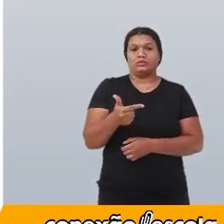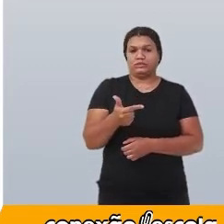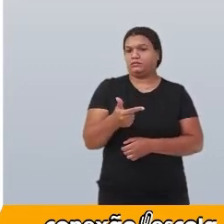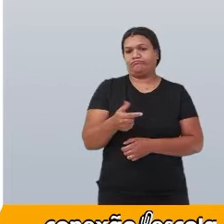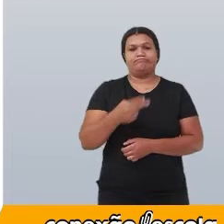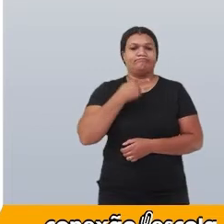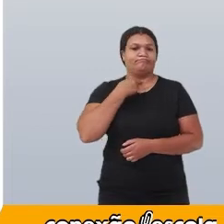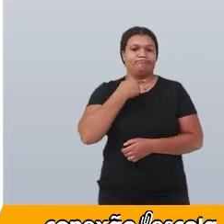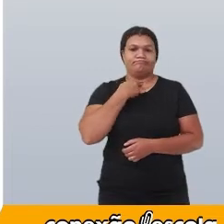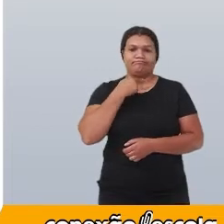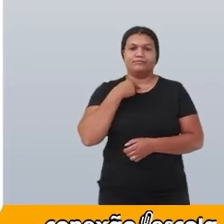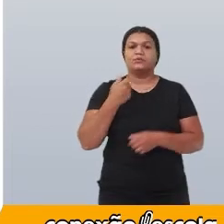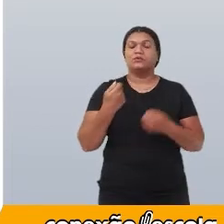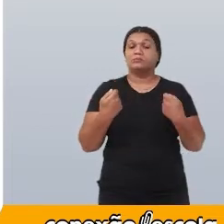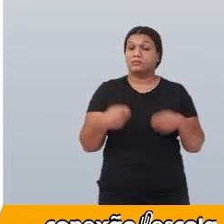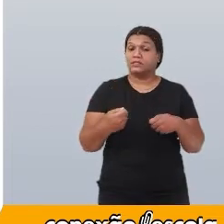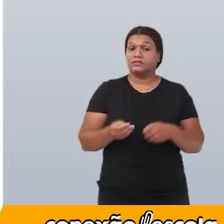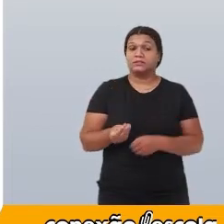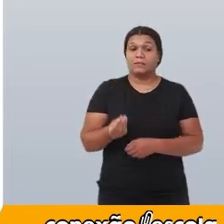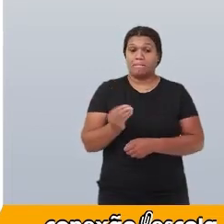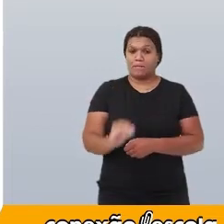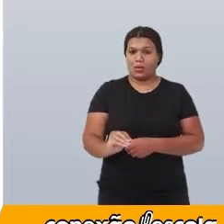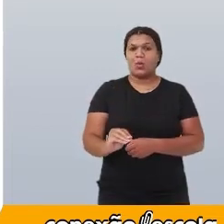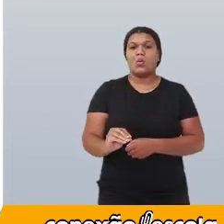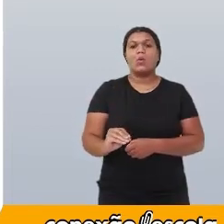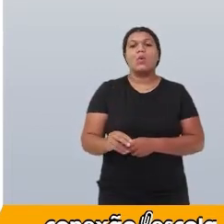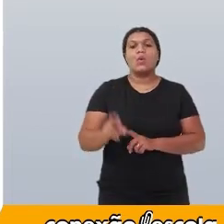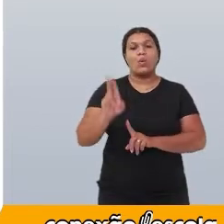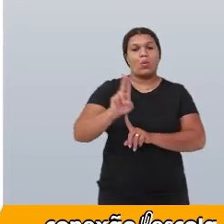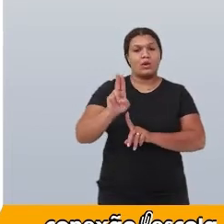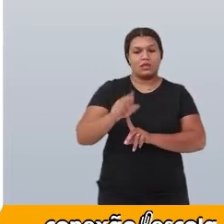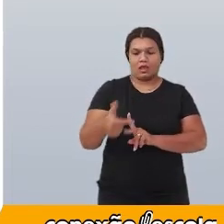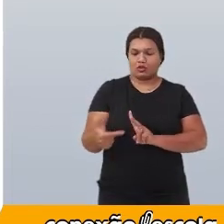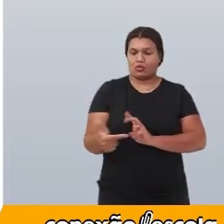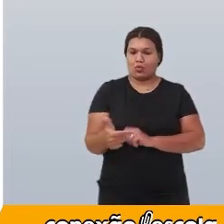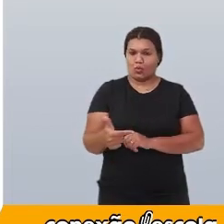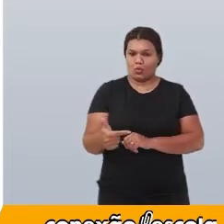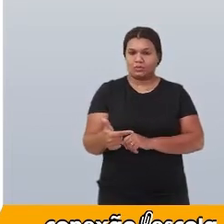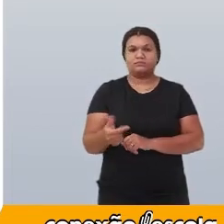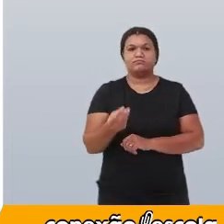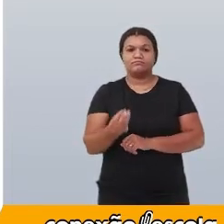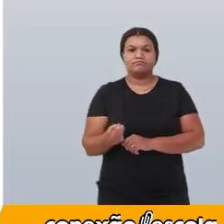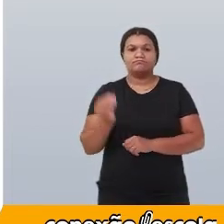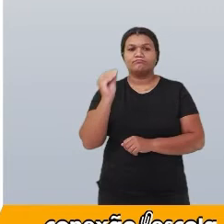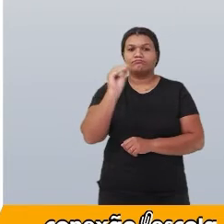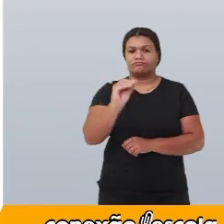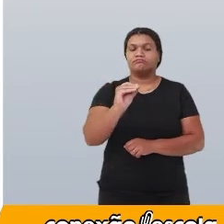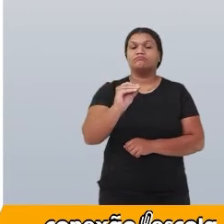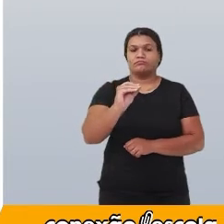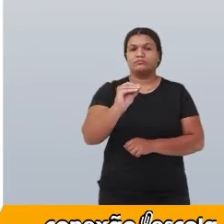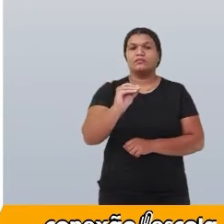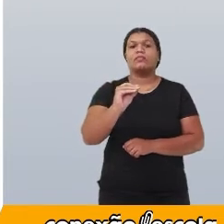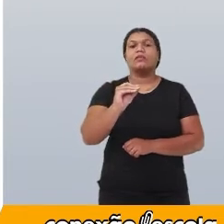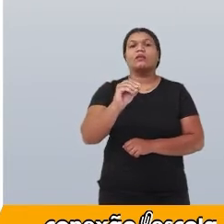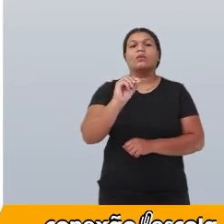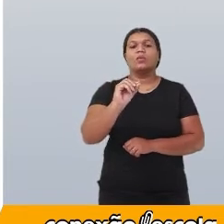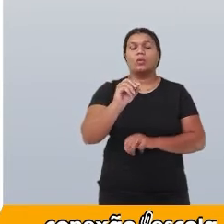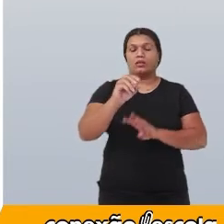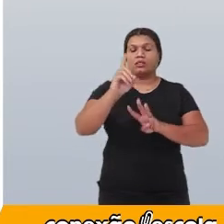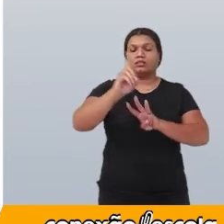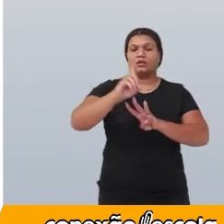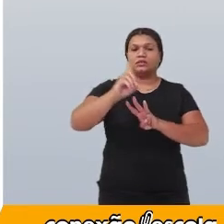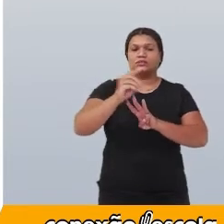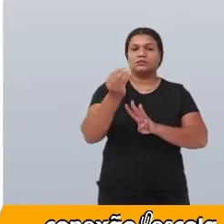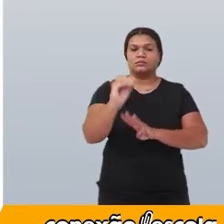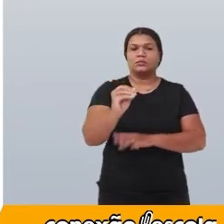colocar o 12 aqui embaixo. Eu permaneço com a unidade 2 e subo a dezena para casa da